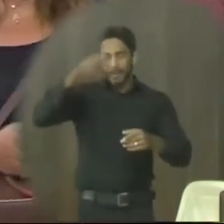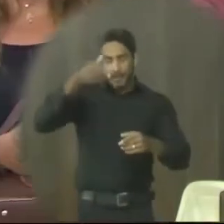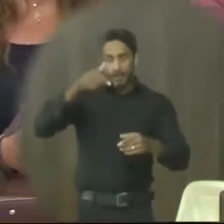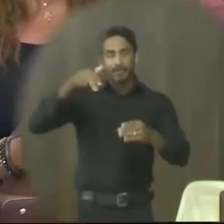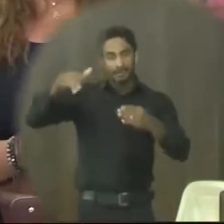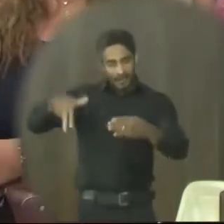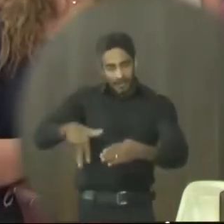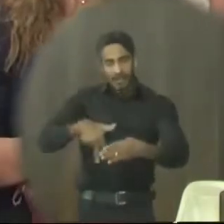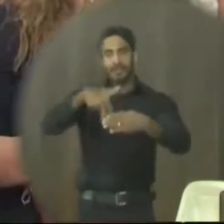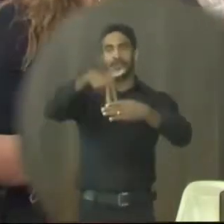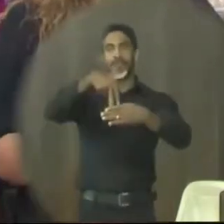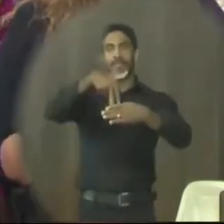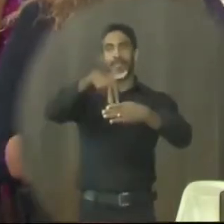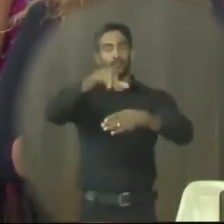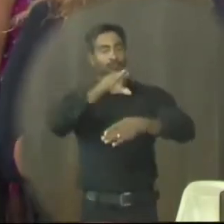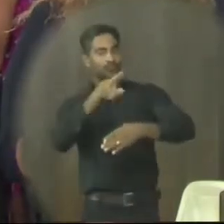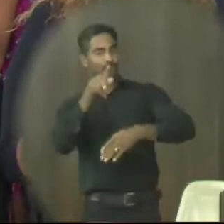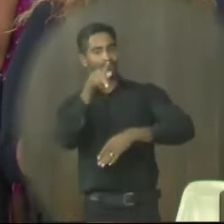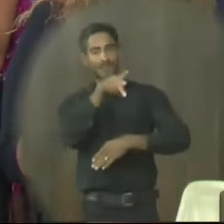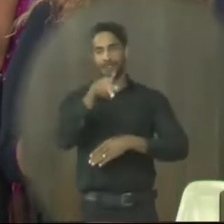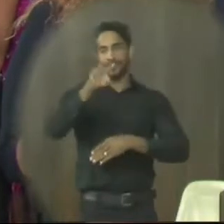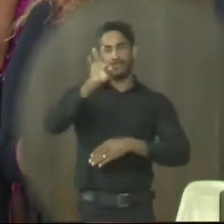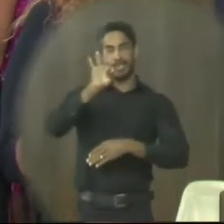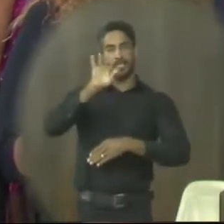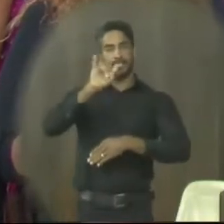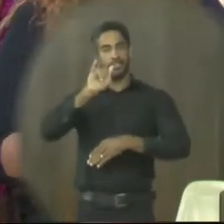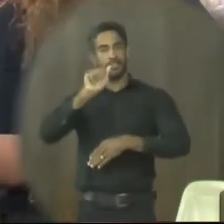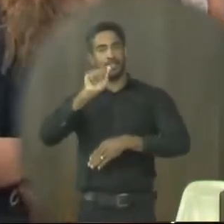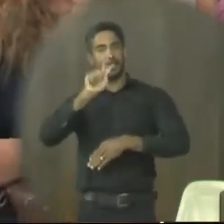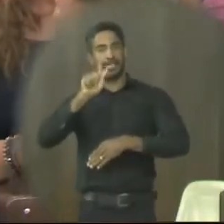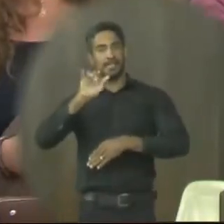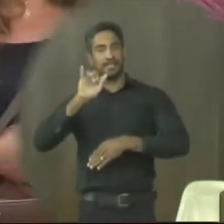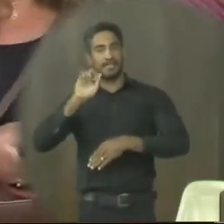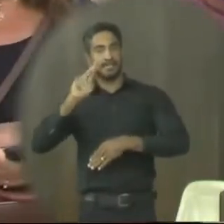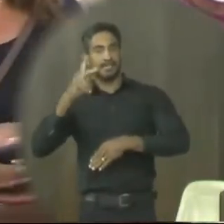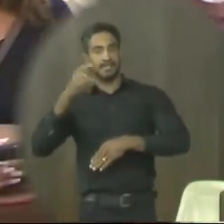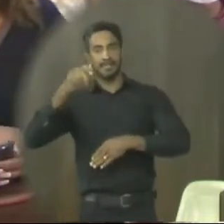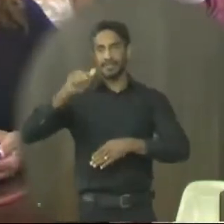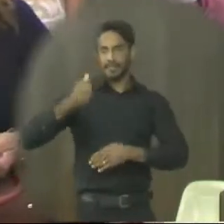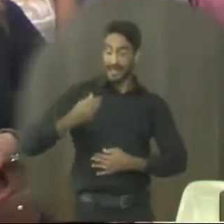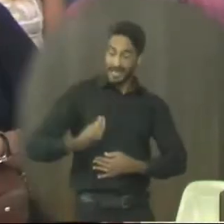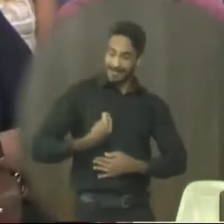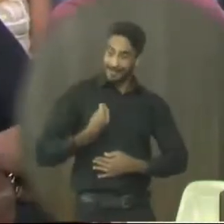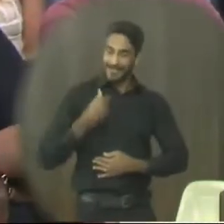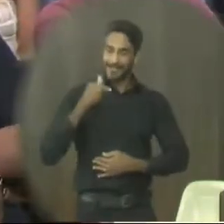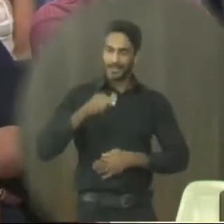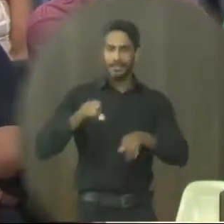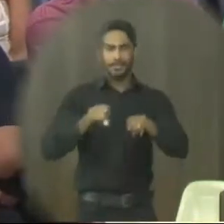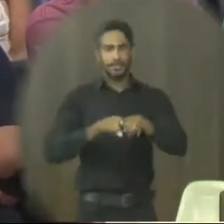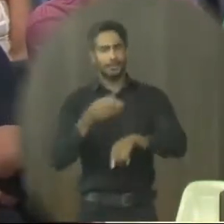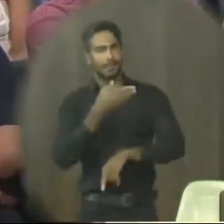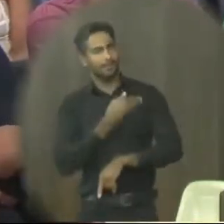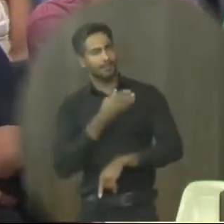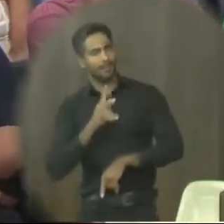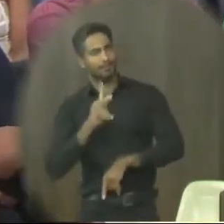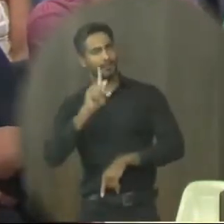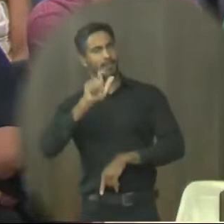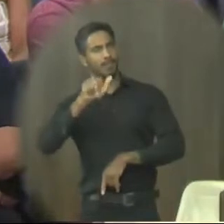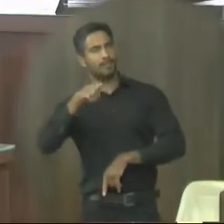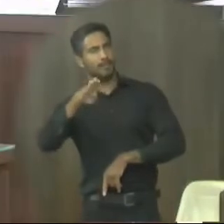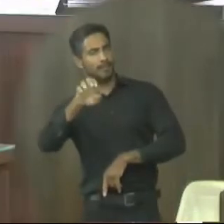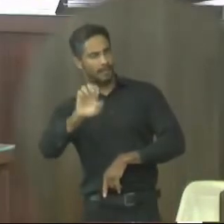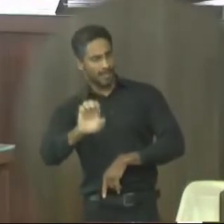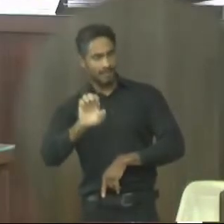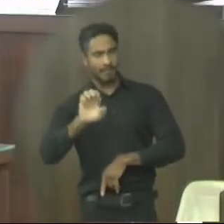da tribuna, em nome da professora Tiazinha, que marca a presença aí, meu amigo Kleber. Sejam bem-vindos a